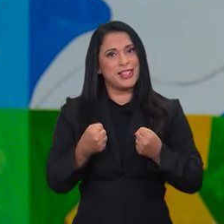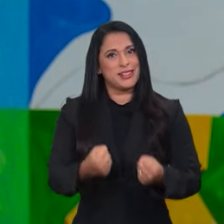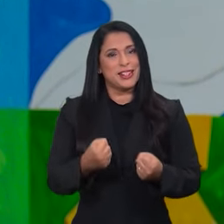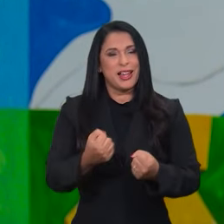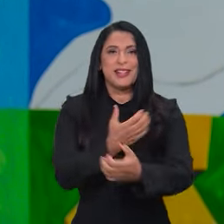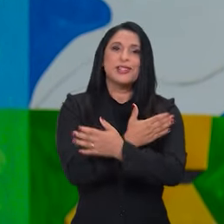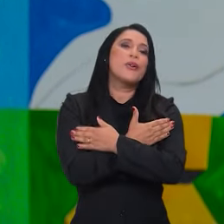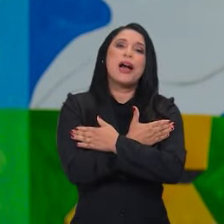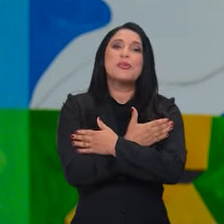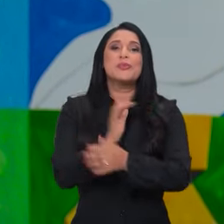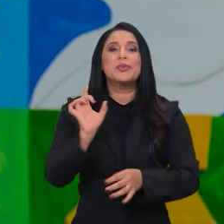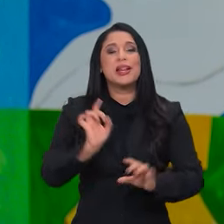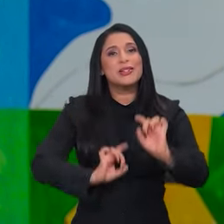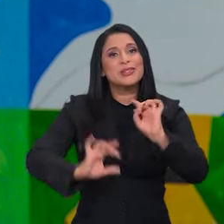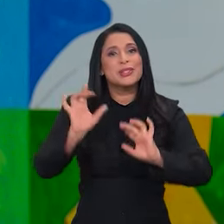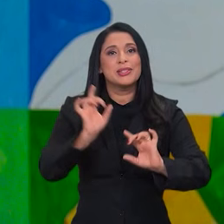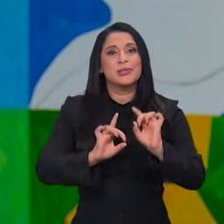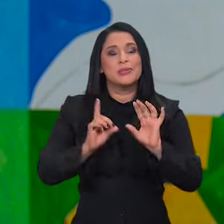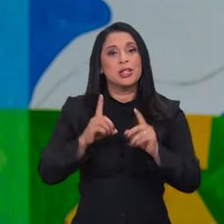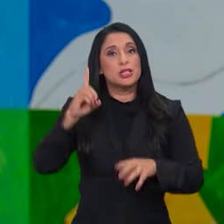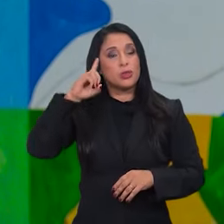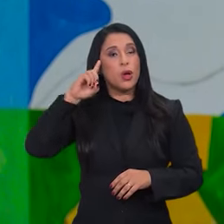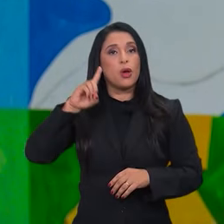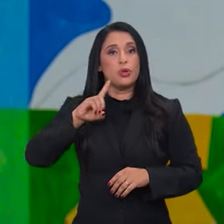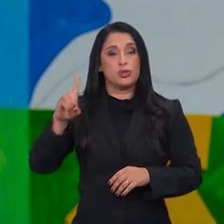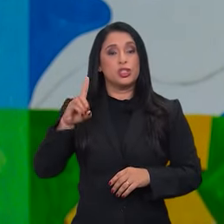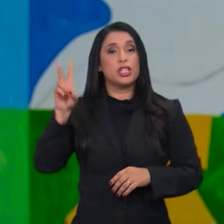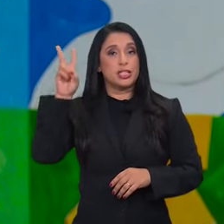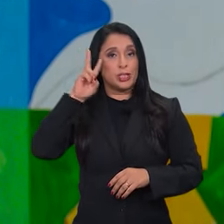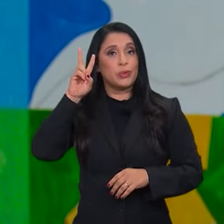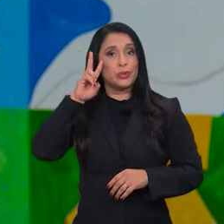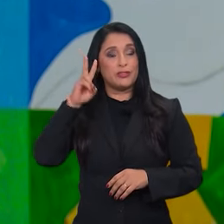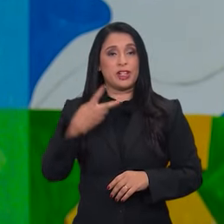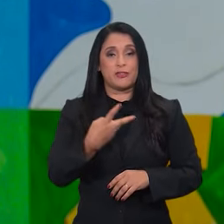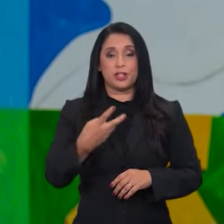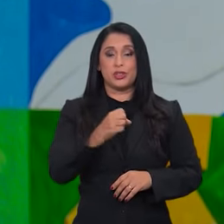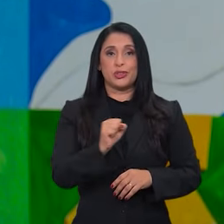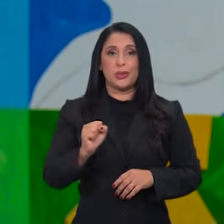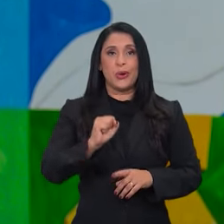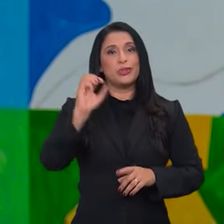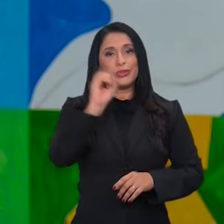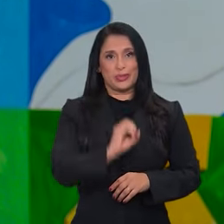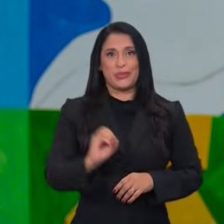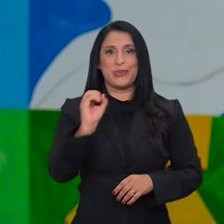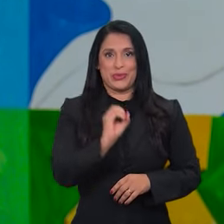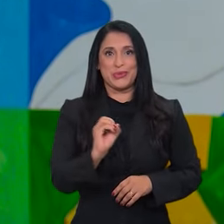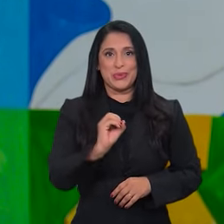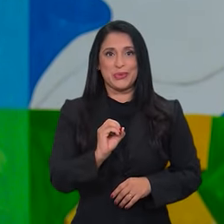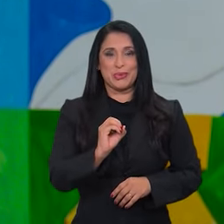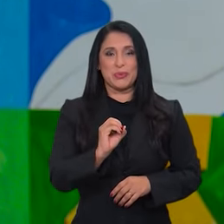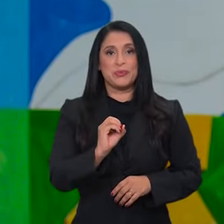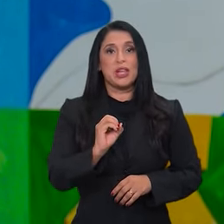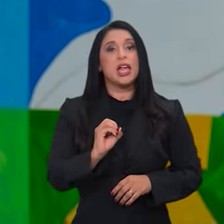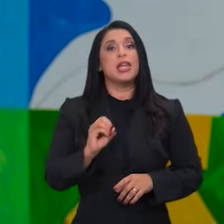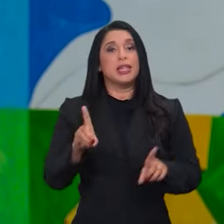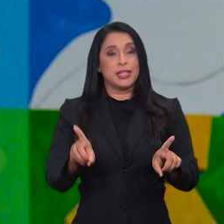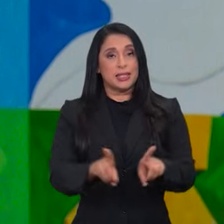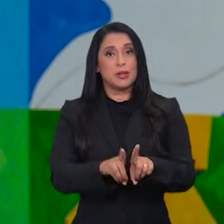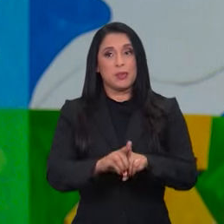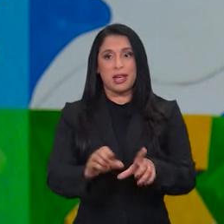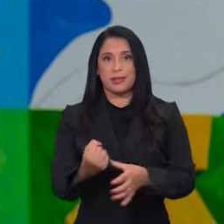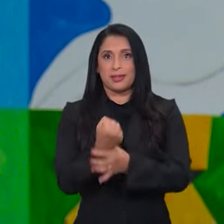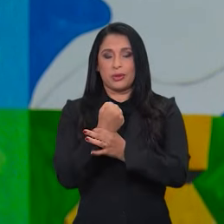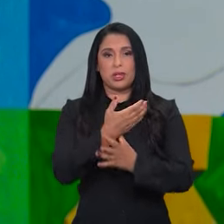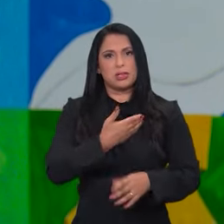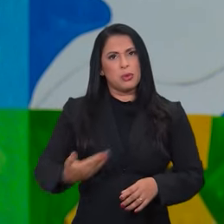dedicação abraço de forma especial pelo seu dia na próxima segunda-feira 28 de outubro e as forças de